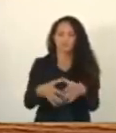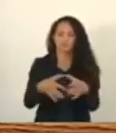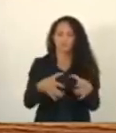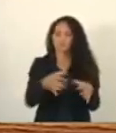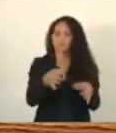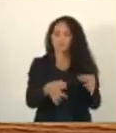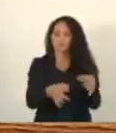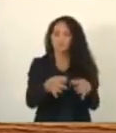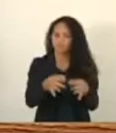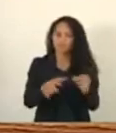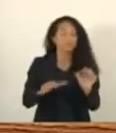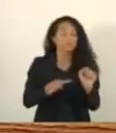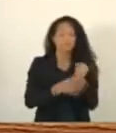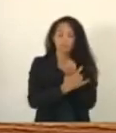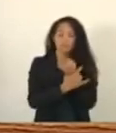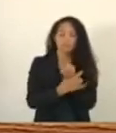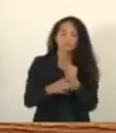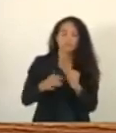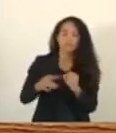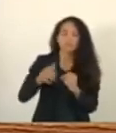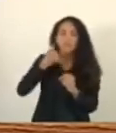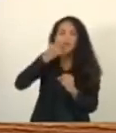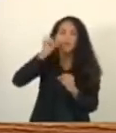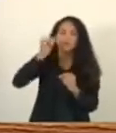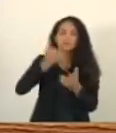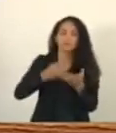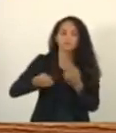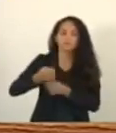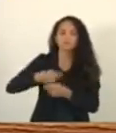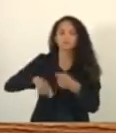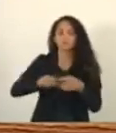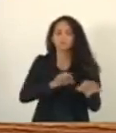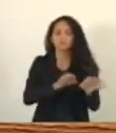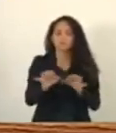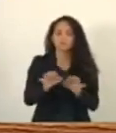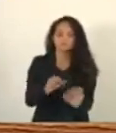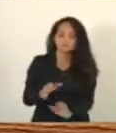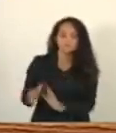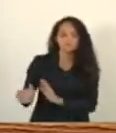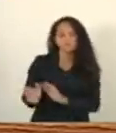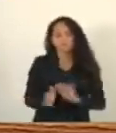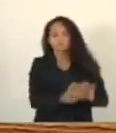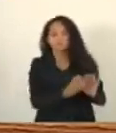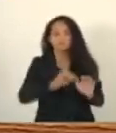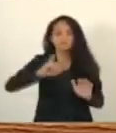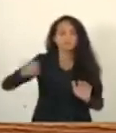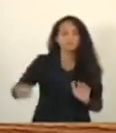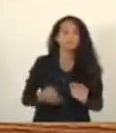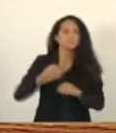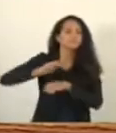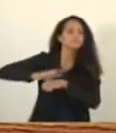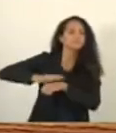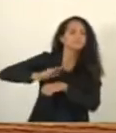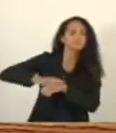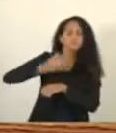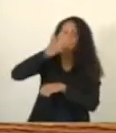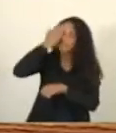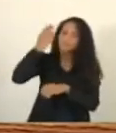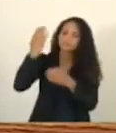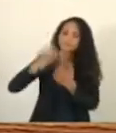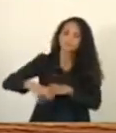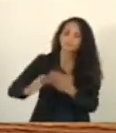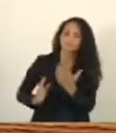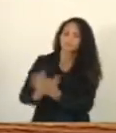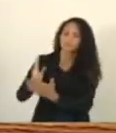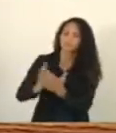e Combate ao Crime Organizado, onde, juntamente com os nossos pares, reivindicamos um aproveitamento maior dos concursados ou